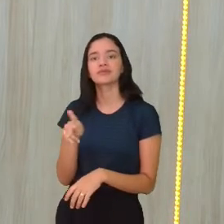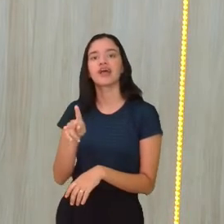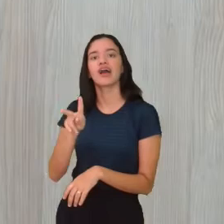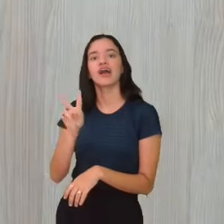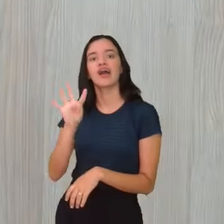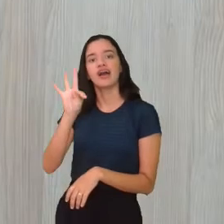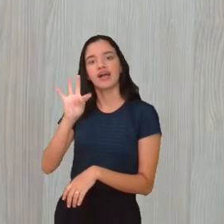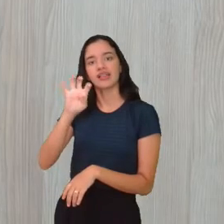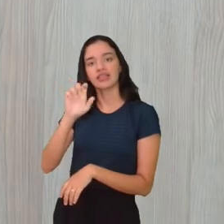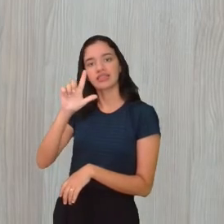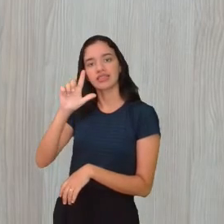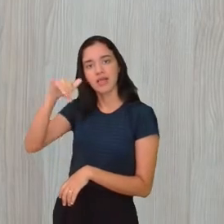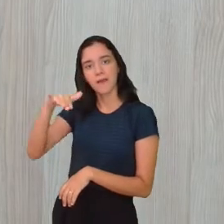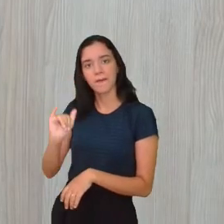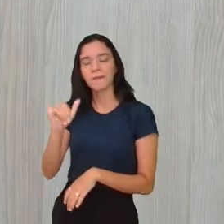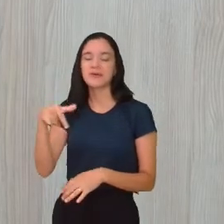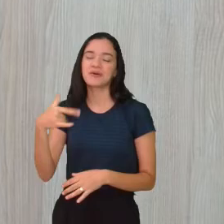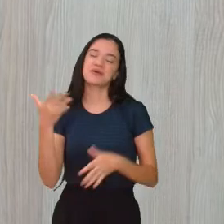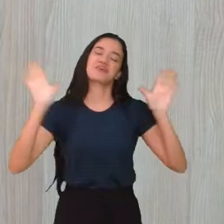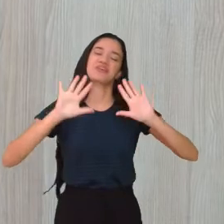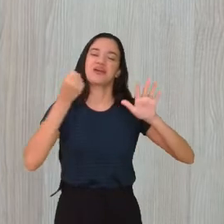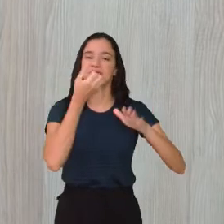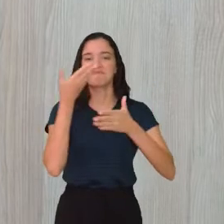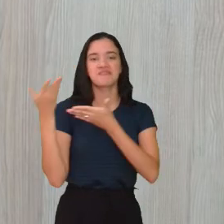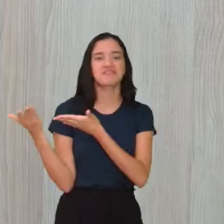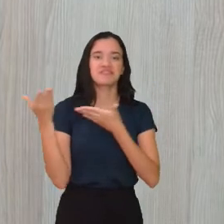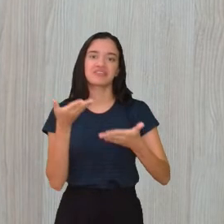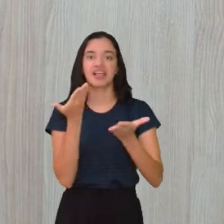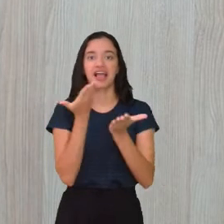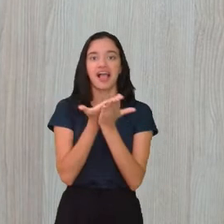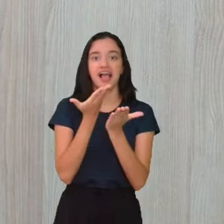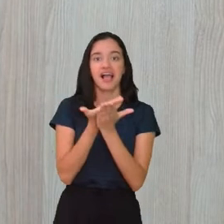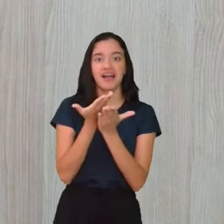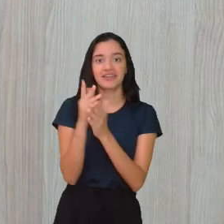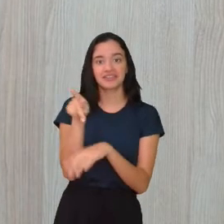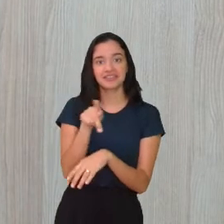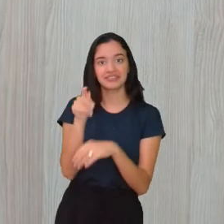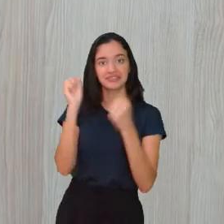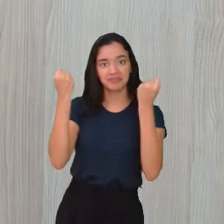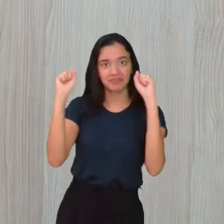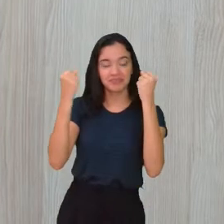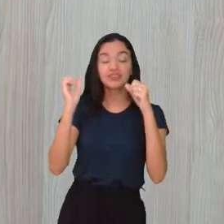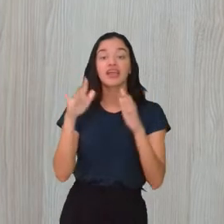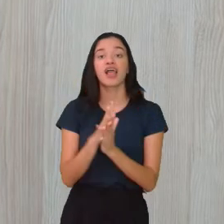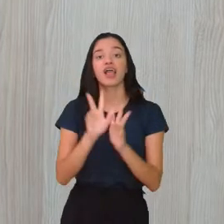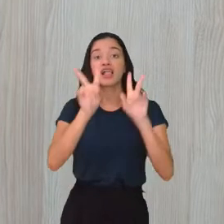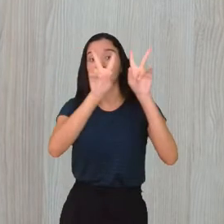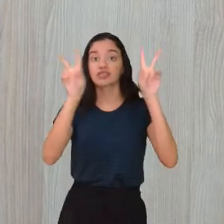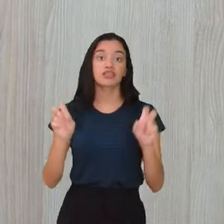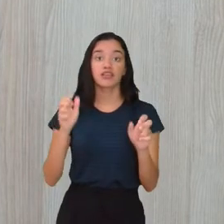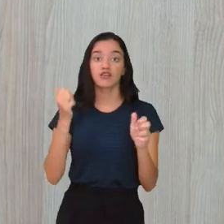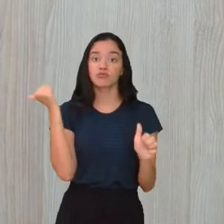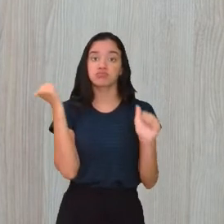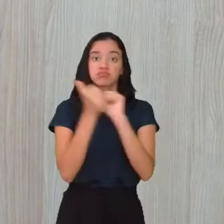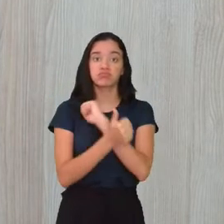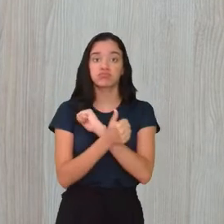Tudo bem. Olá, estudantes, sejam bem-vindos à aula de Heleno, tá? Esse tema é